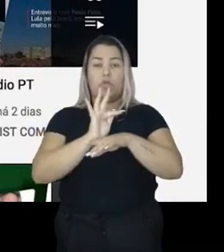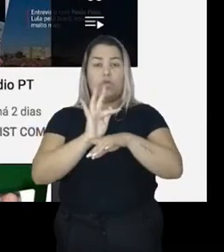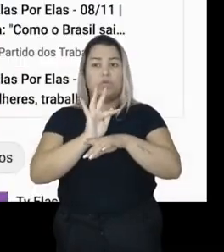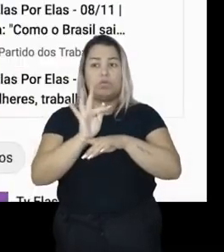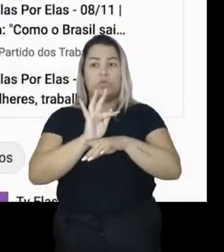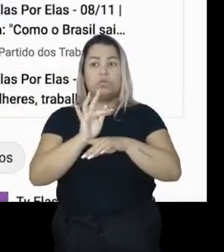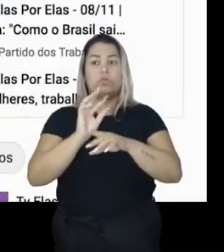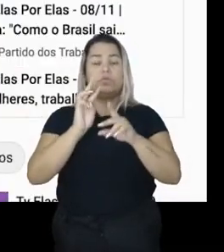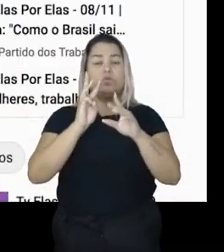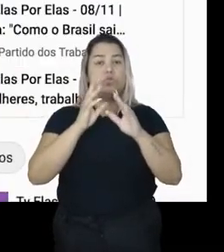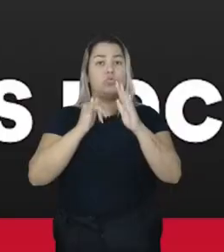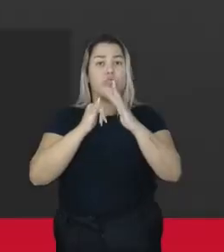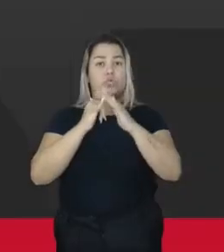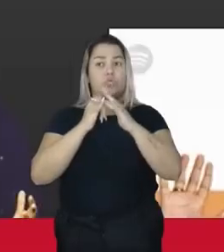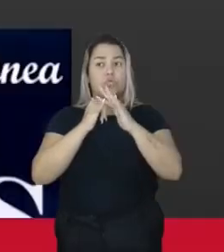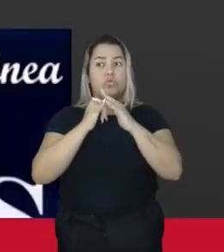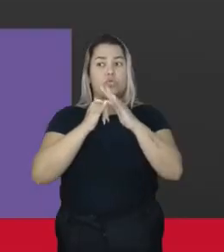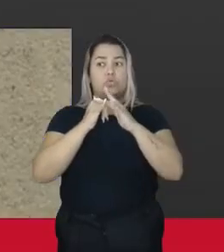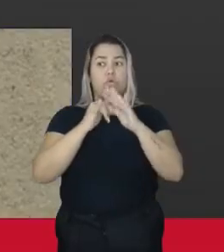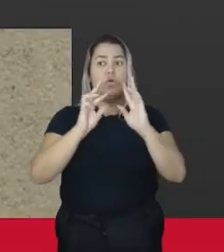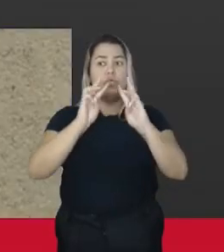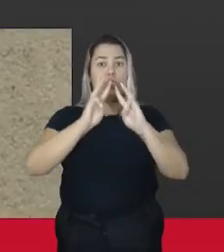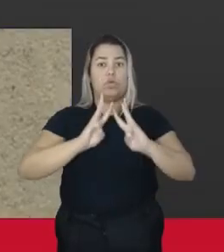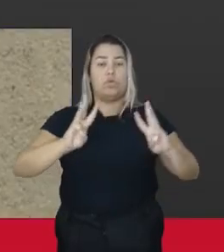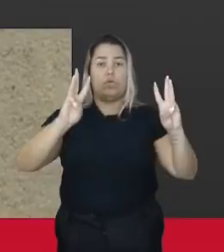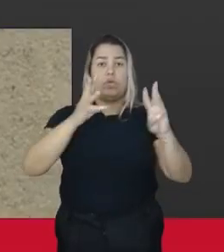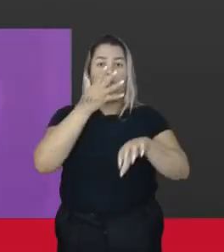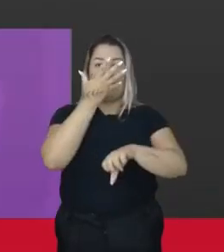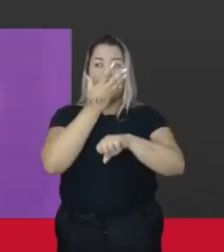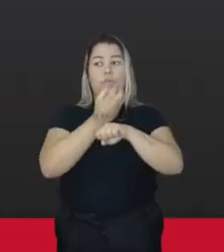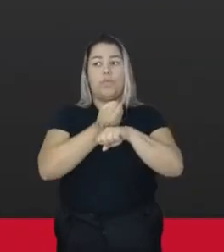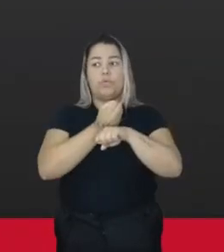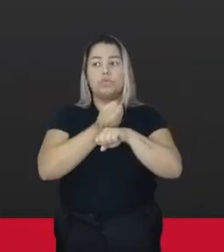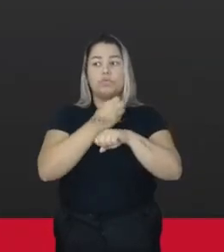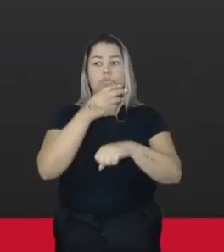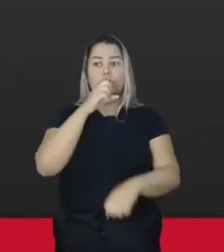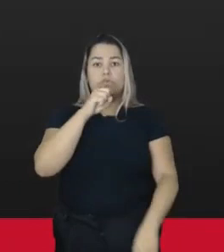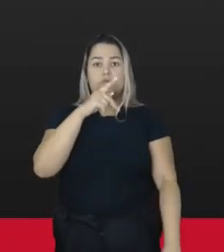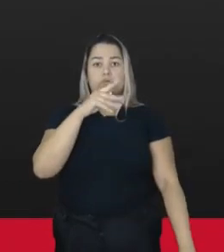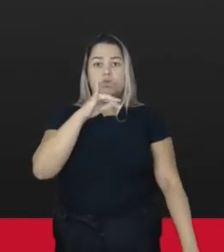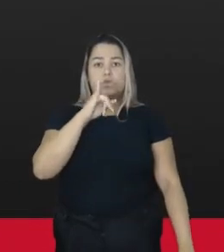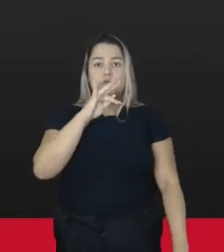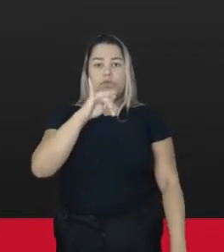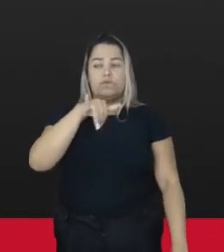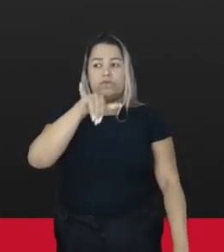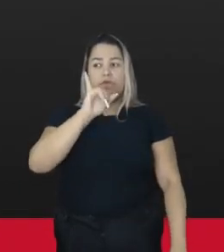no canal da TVPT no YouTube ou em formato de podcast no Spotify.